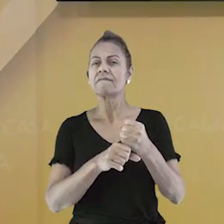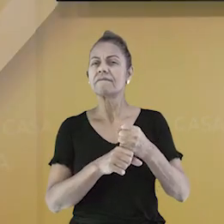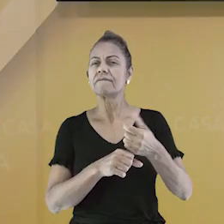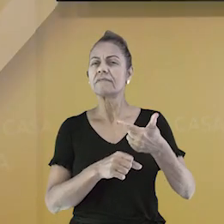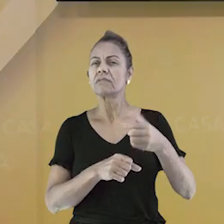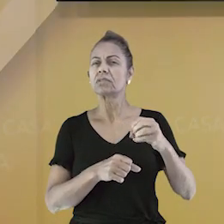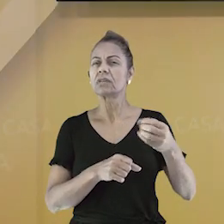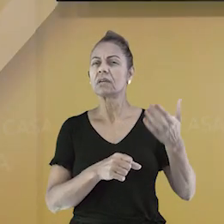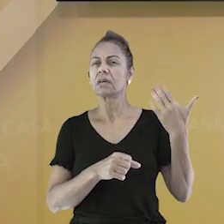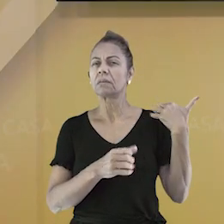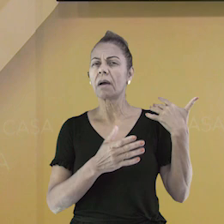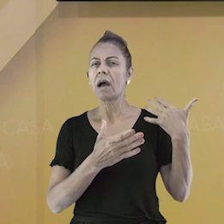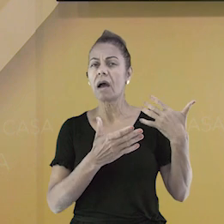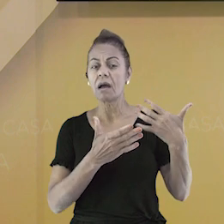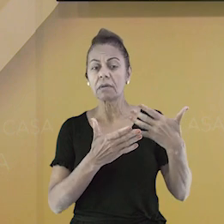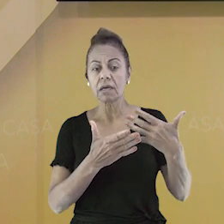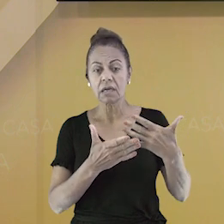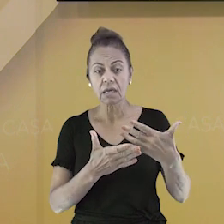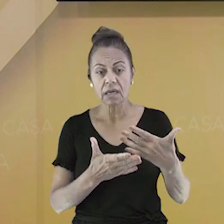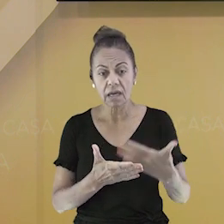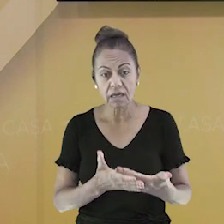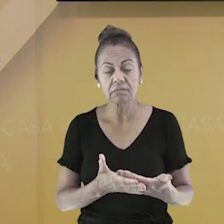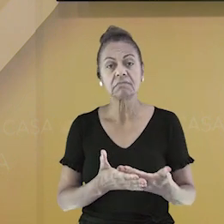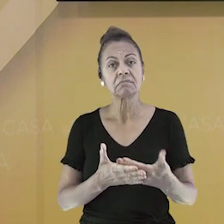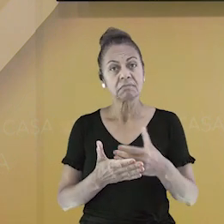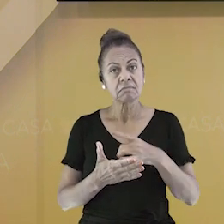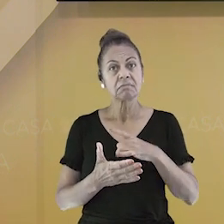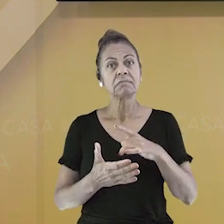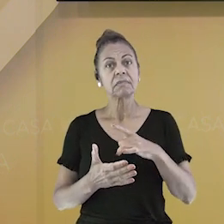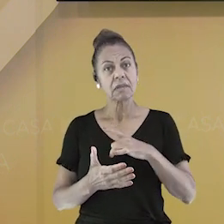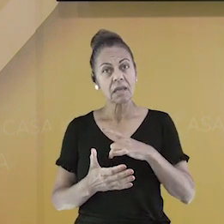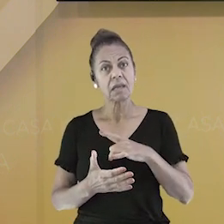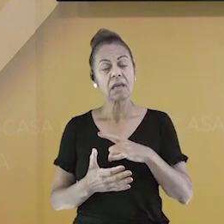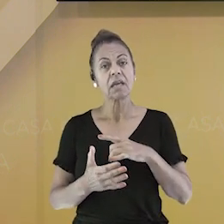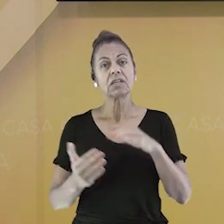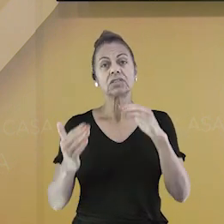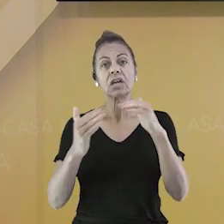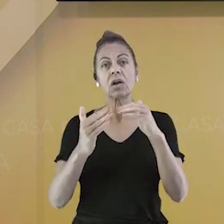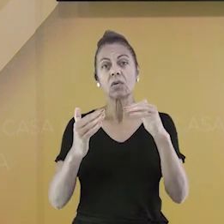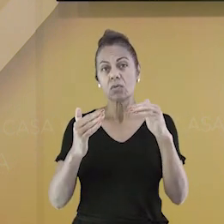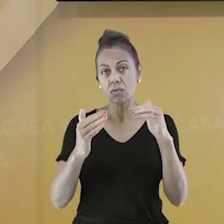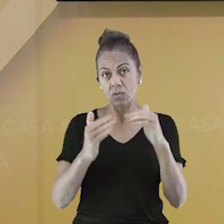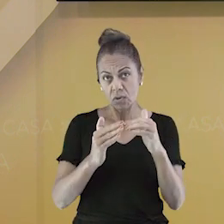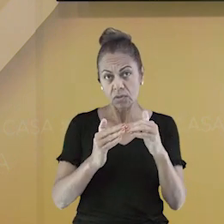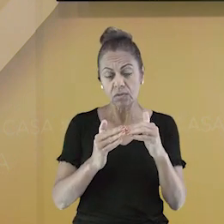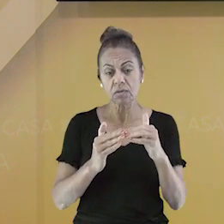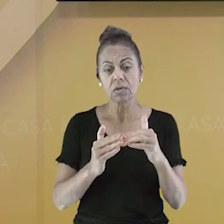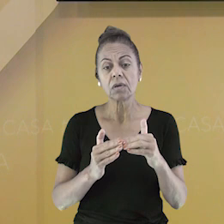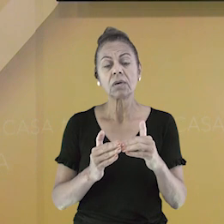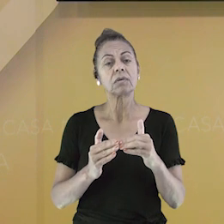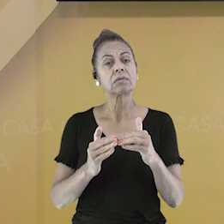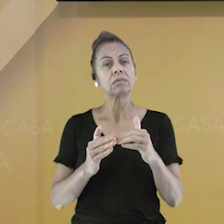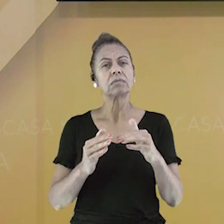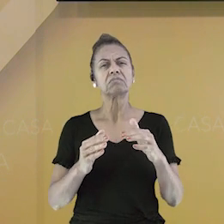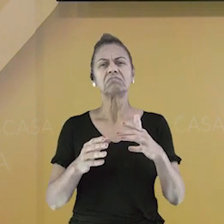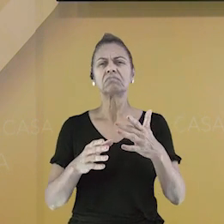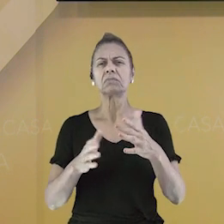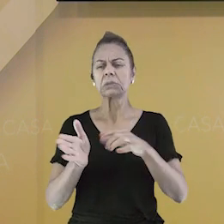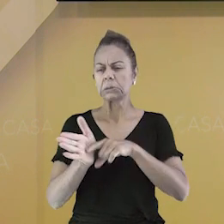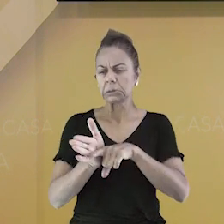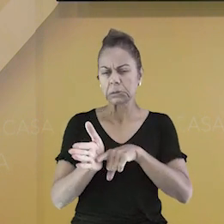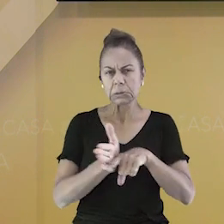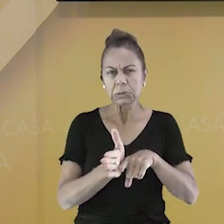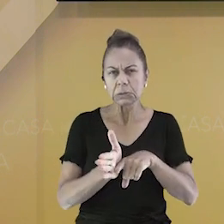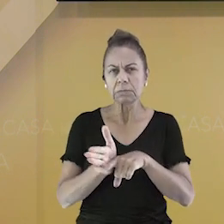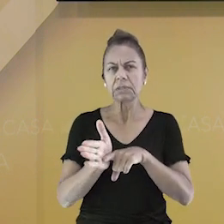Nos últimos 20 anos, o Brasil registrou queda de 37,2% no número de adolescentes grávidas, de acordo com os dados da